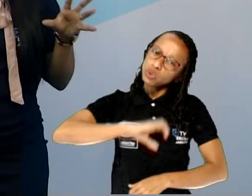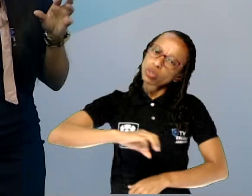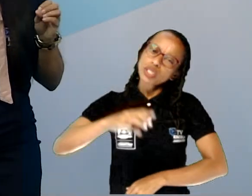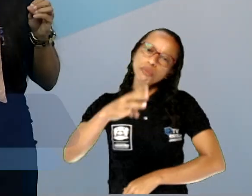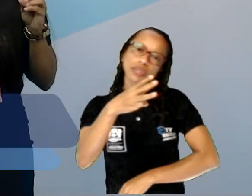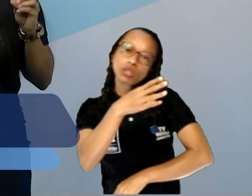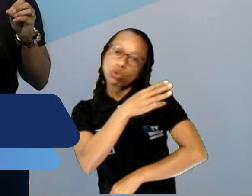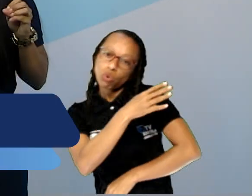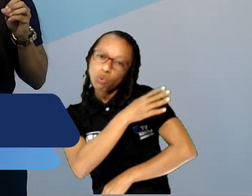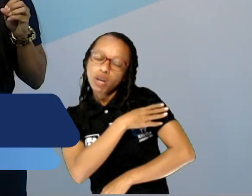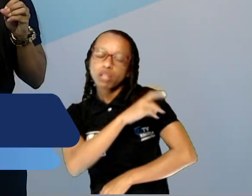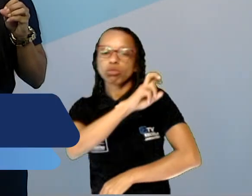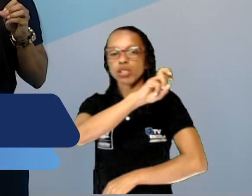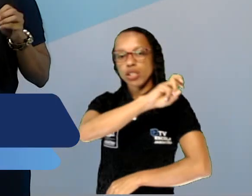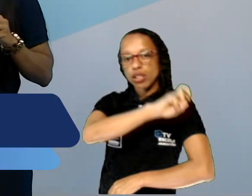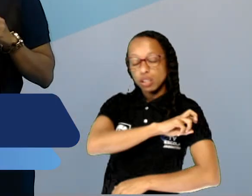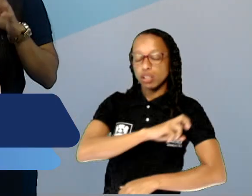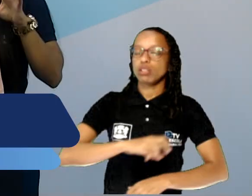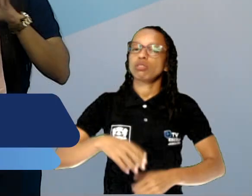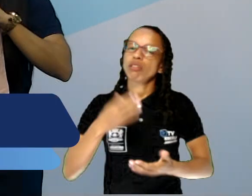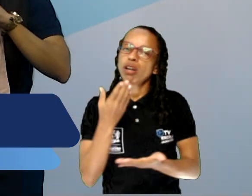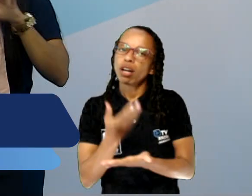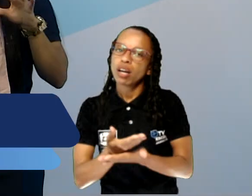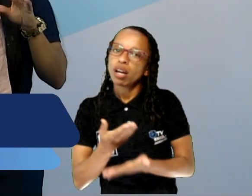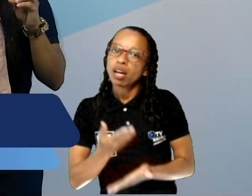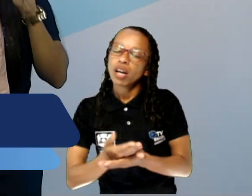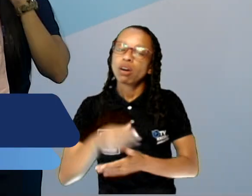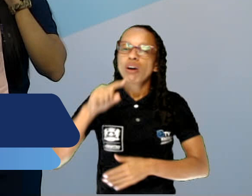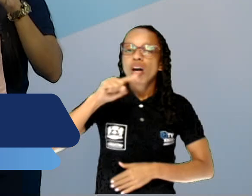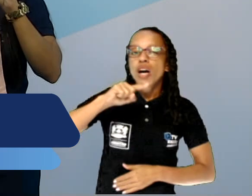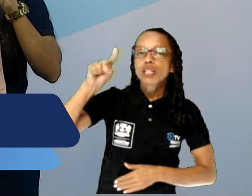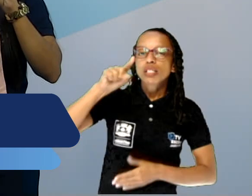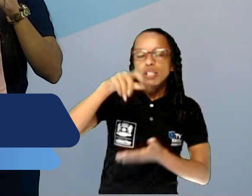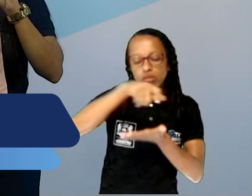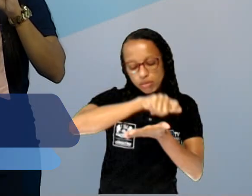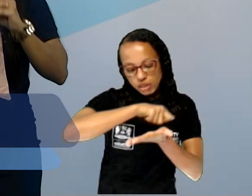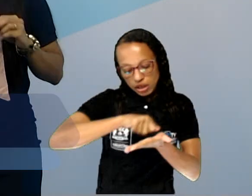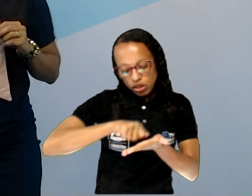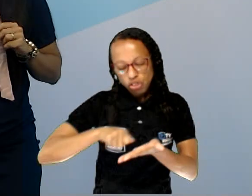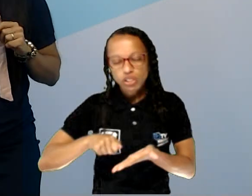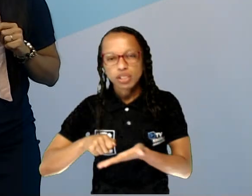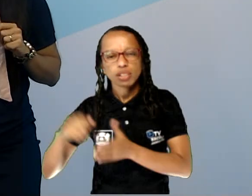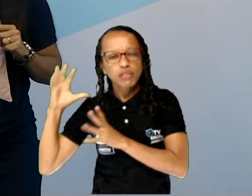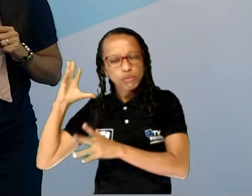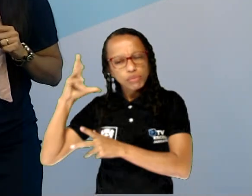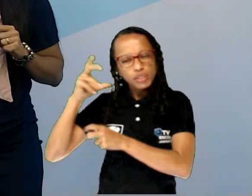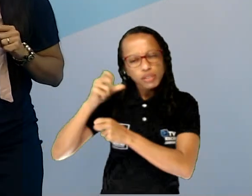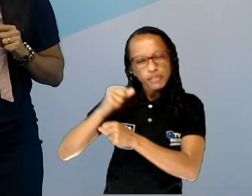é acento gráfico. Vocês devem saber já tudo, mas a gente vai dar uma revisada, tá ok?